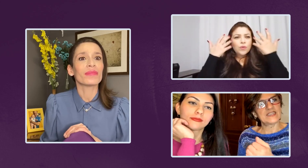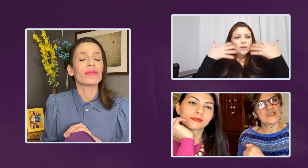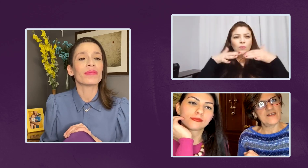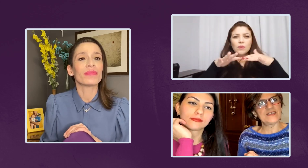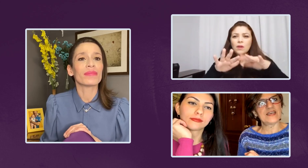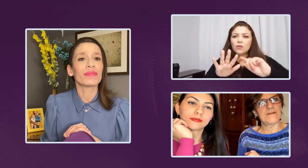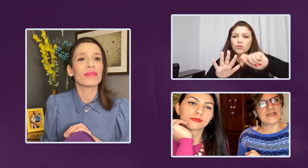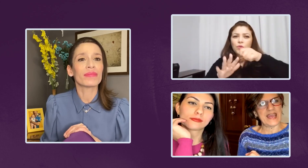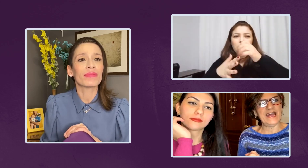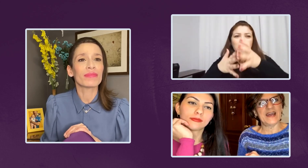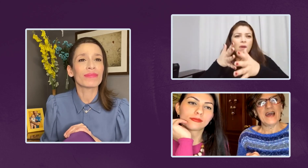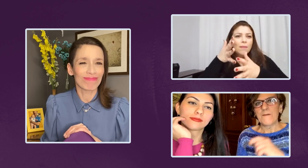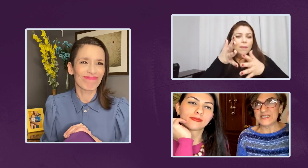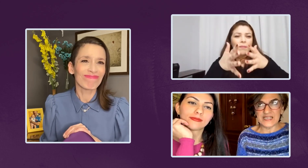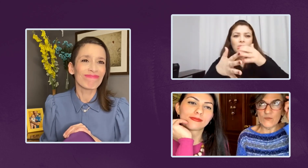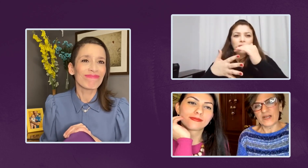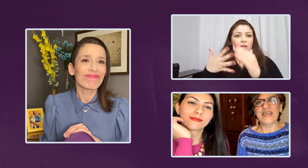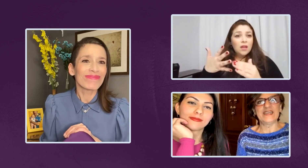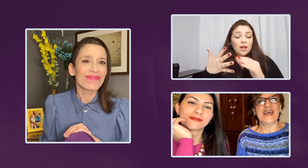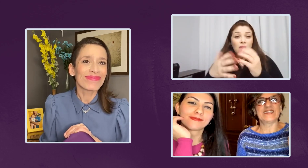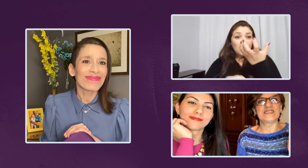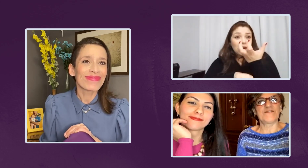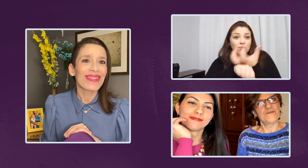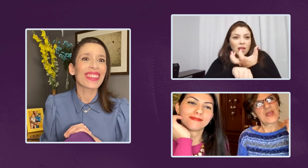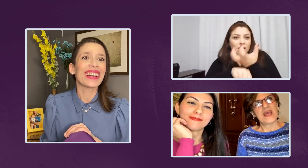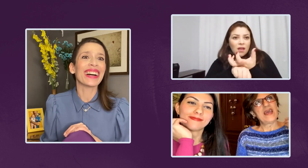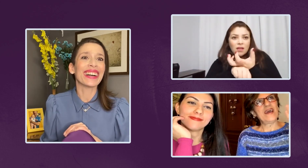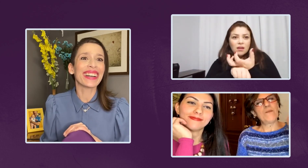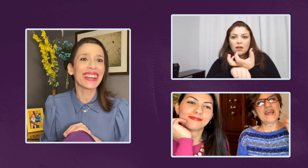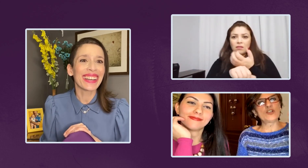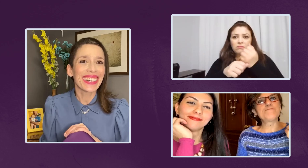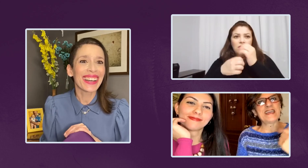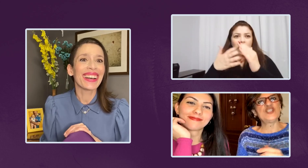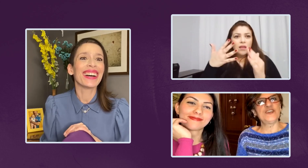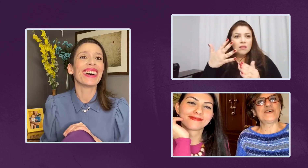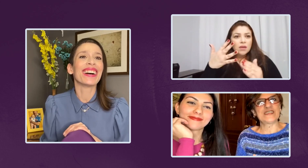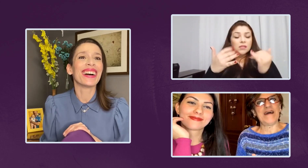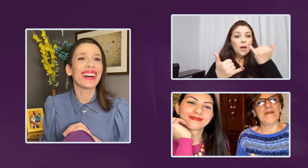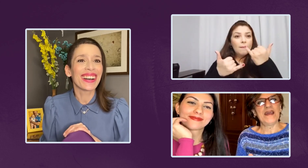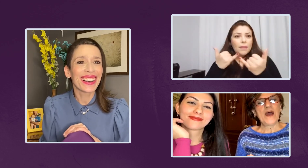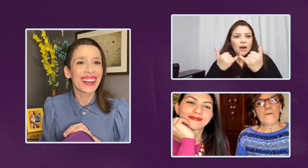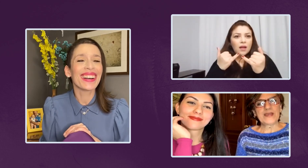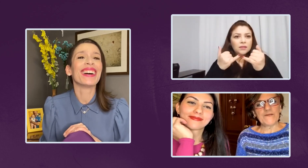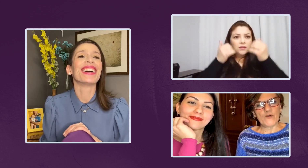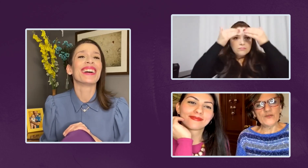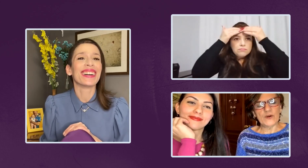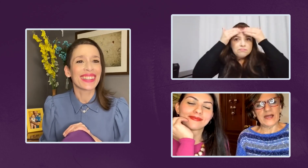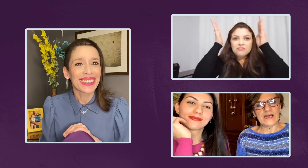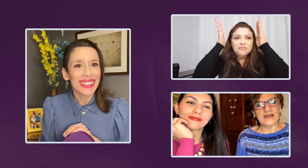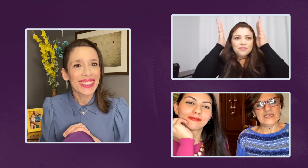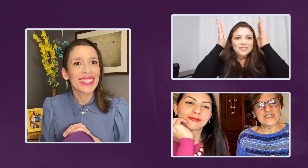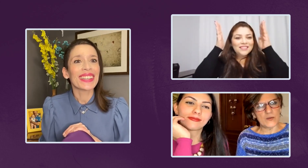faculdade, que ela já teve essa matéria, parece que deu um clique nela, assim, uma retrospectiva, sabe? Porque a